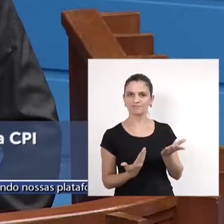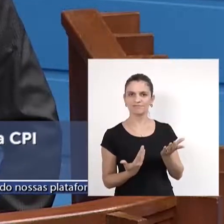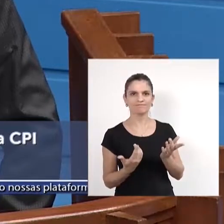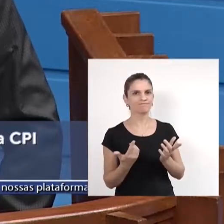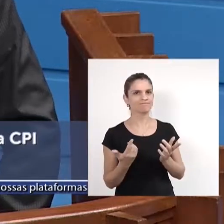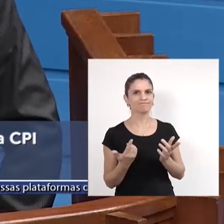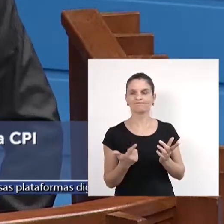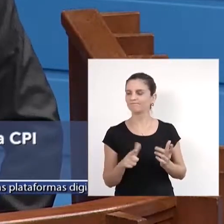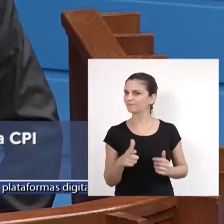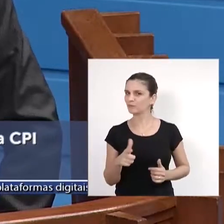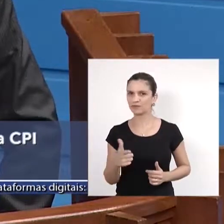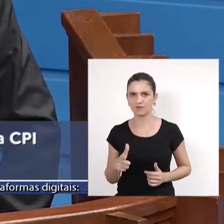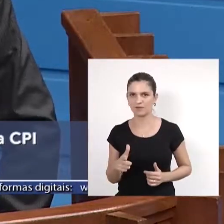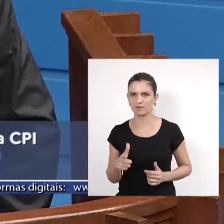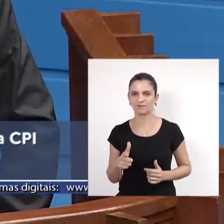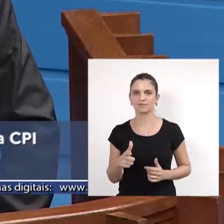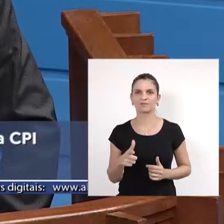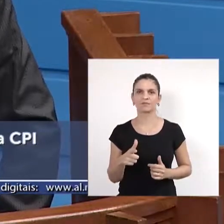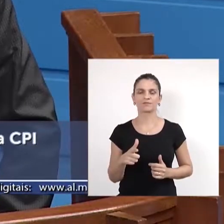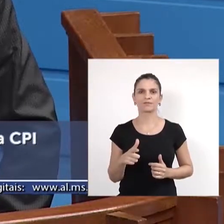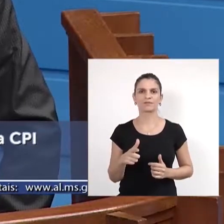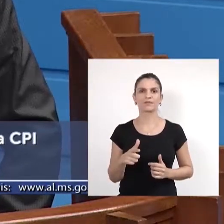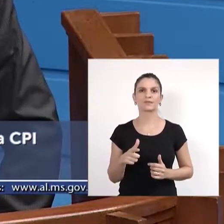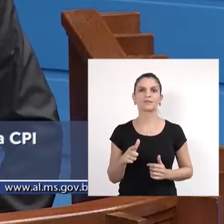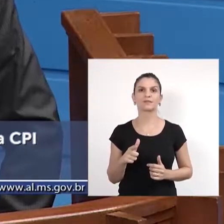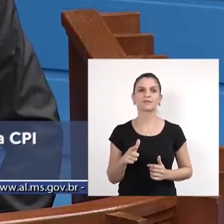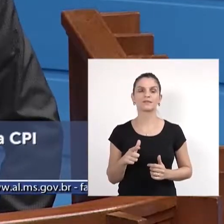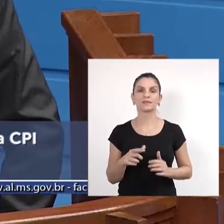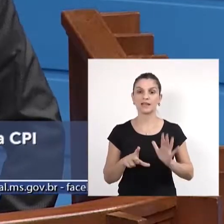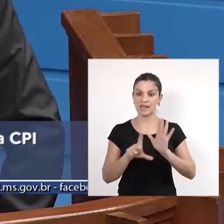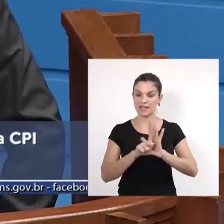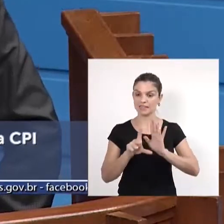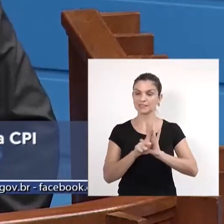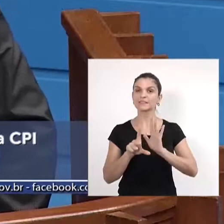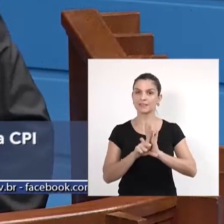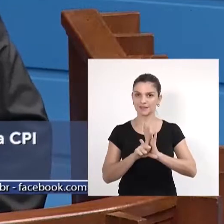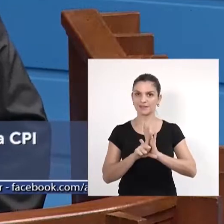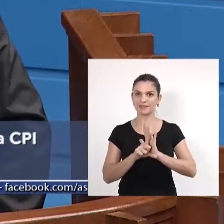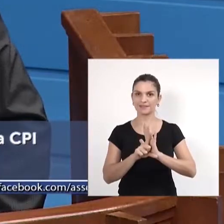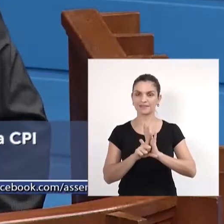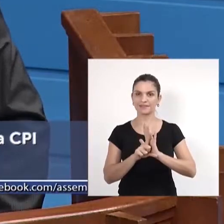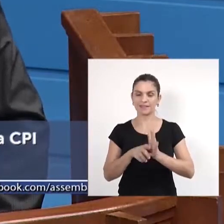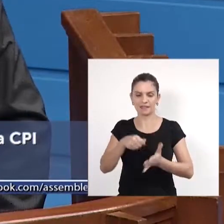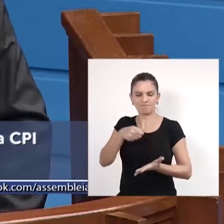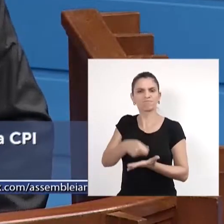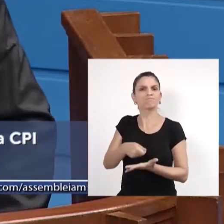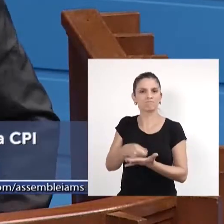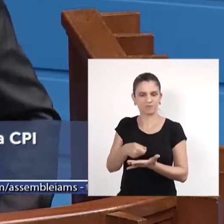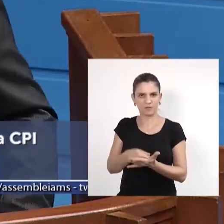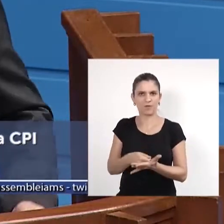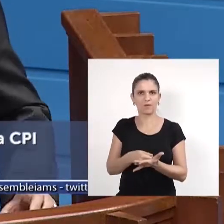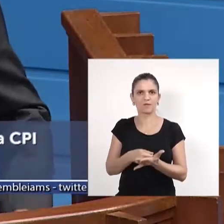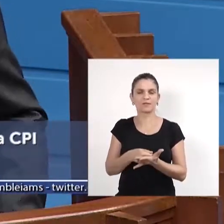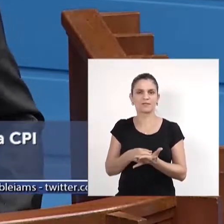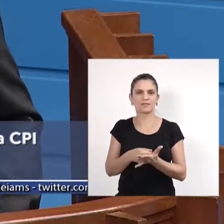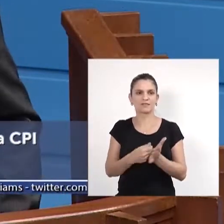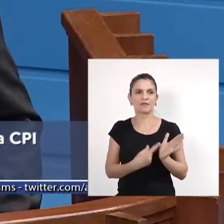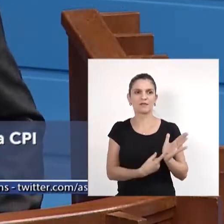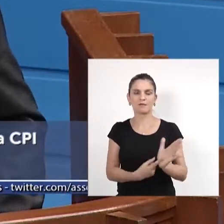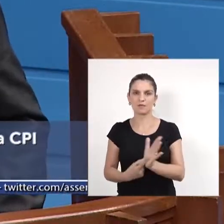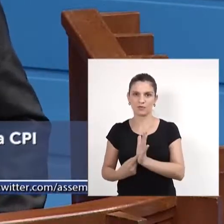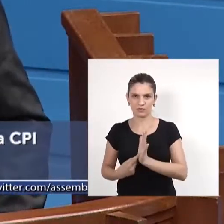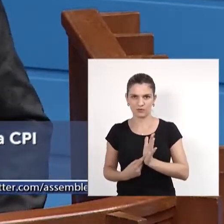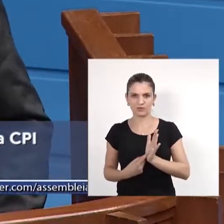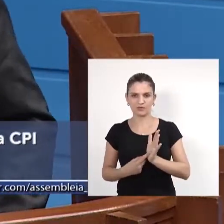montante. Esta lei, que já está valendo, vai nos dar isso. Vai mostrar quanto é